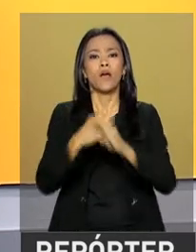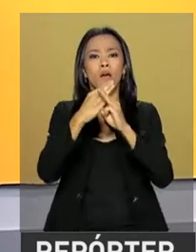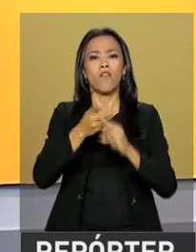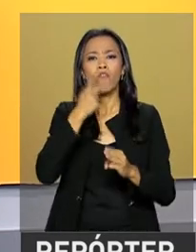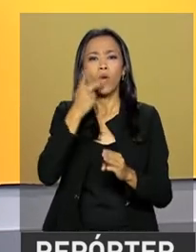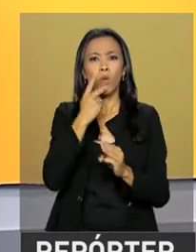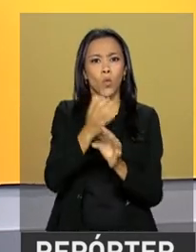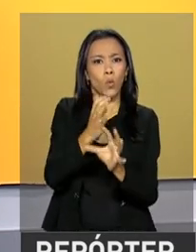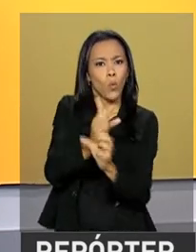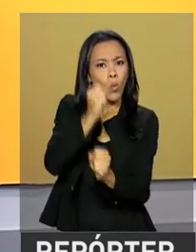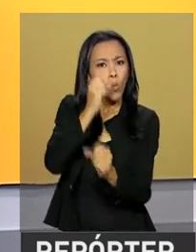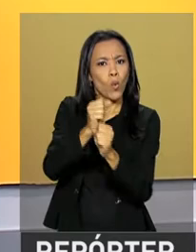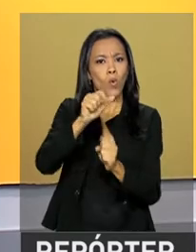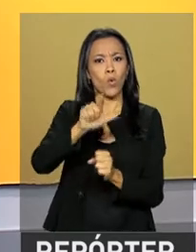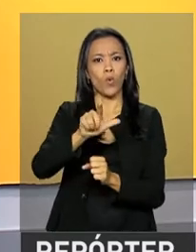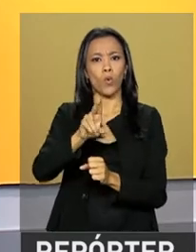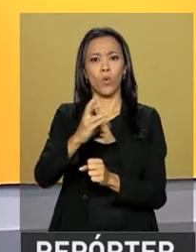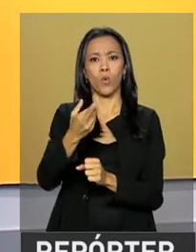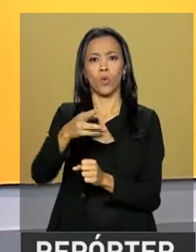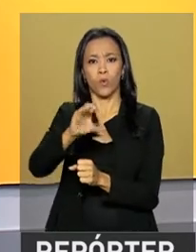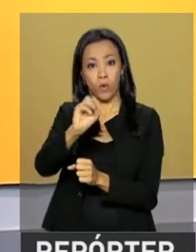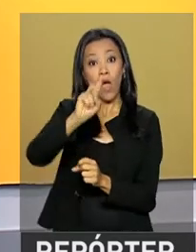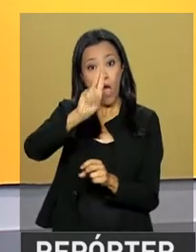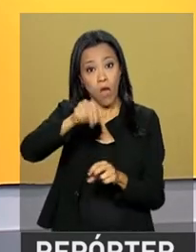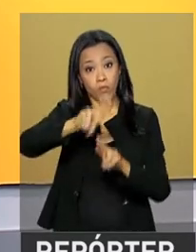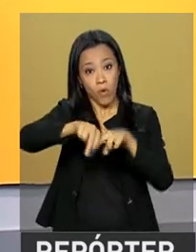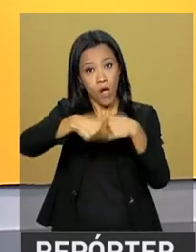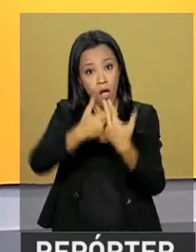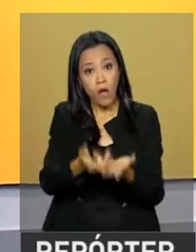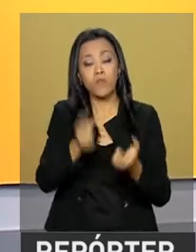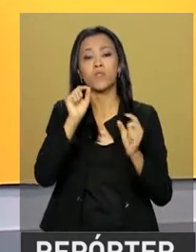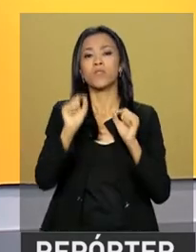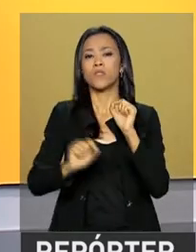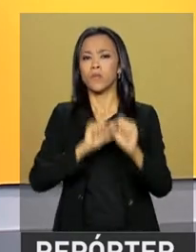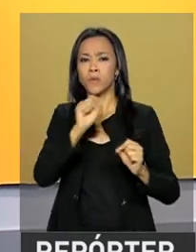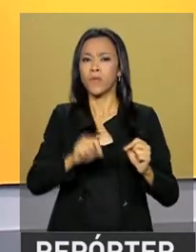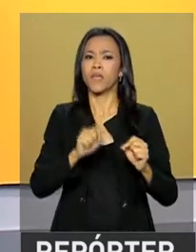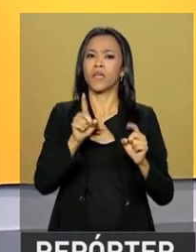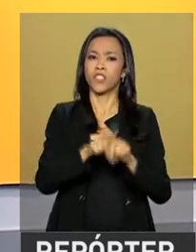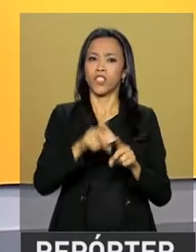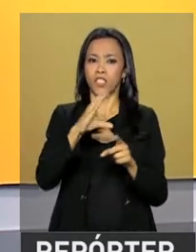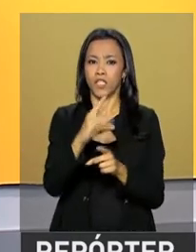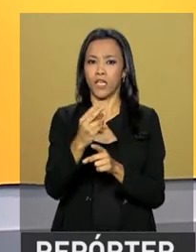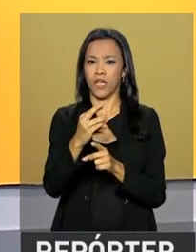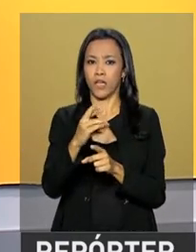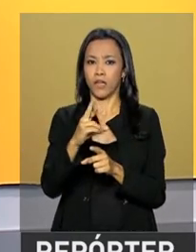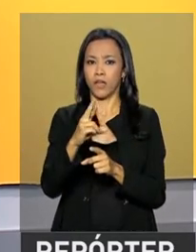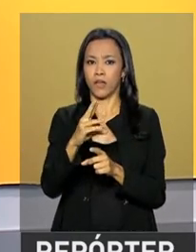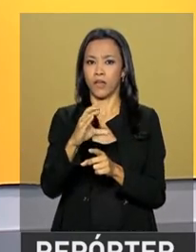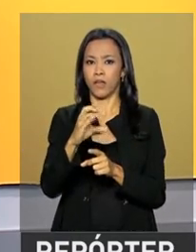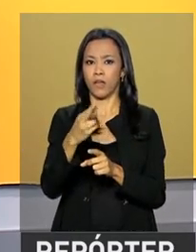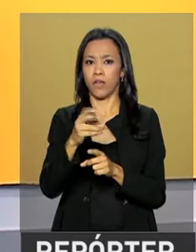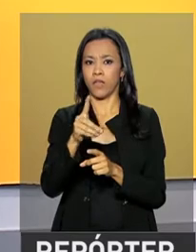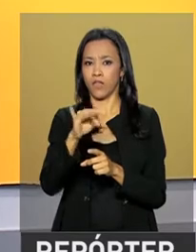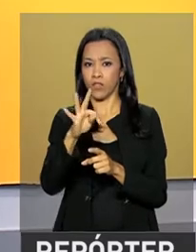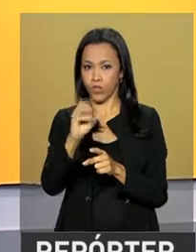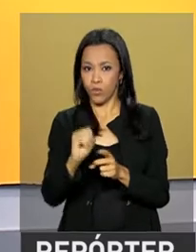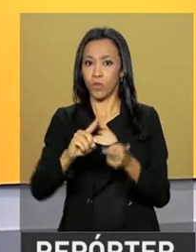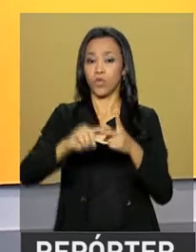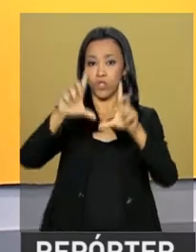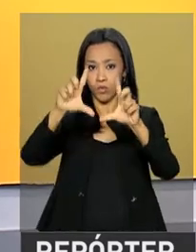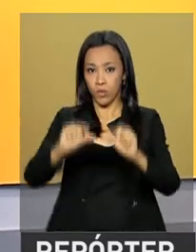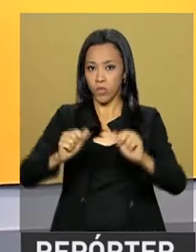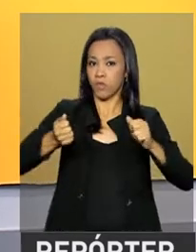líquido foi gerado pelo crescimento das receitas com operações de crédito e diminuição nas despesas com